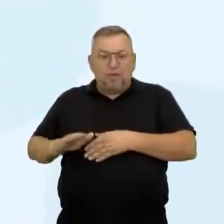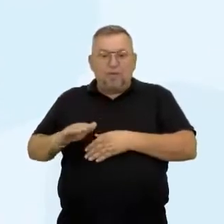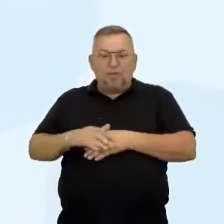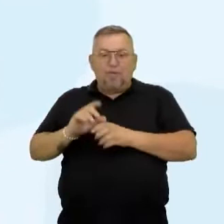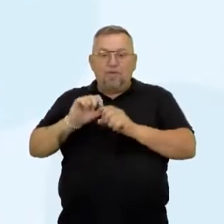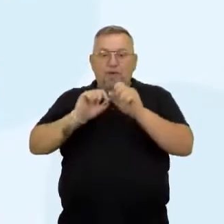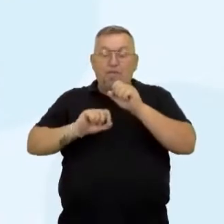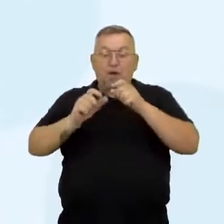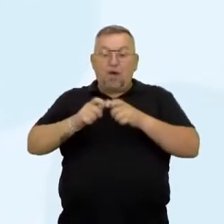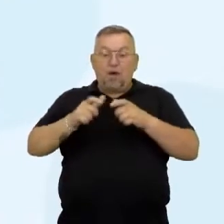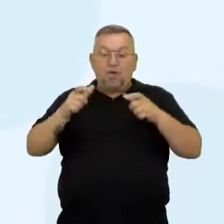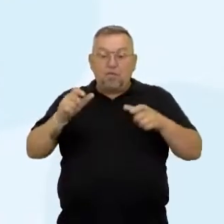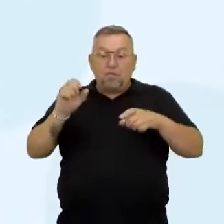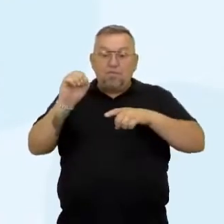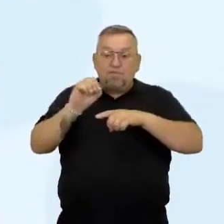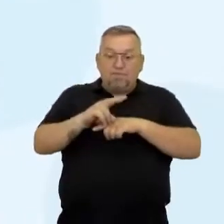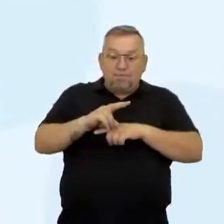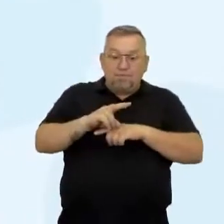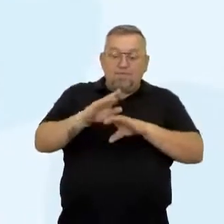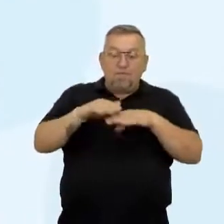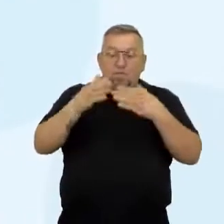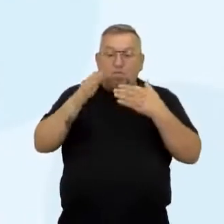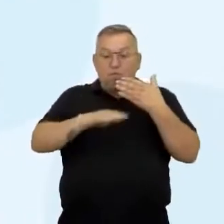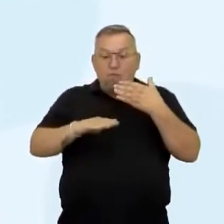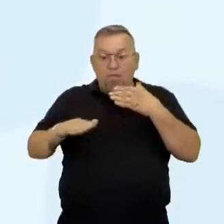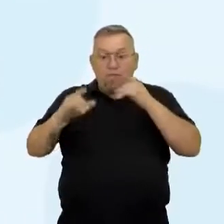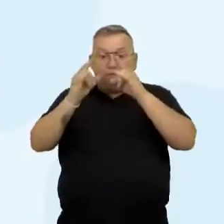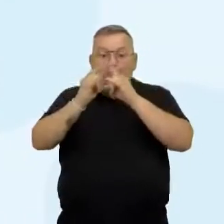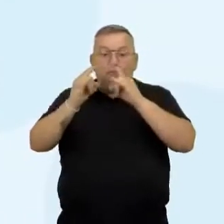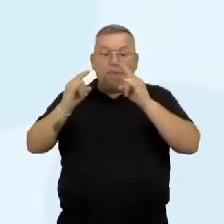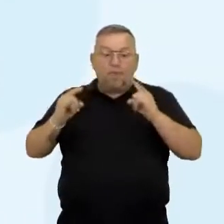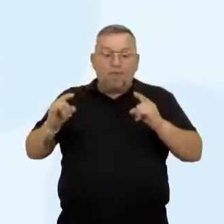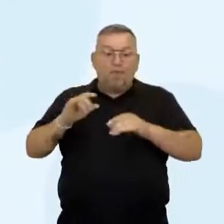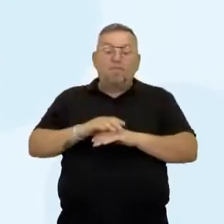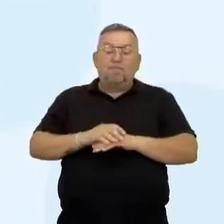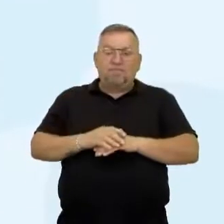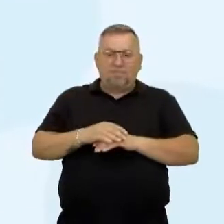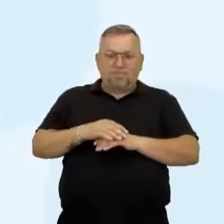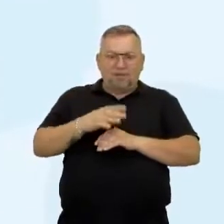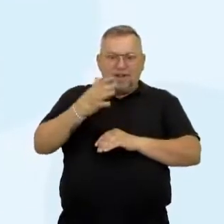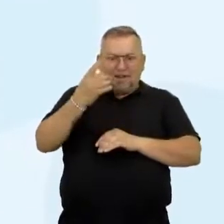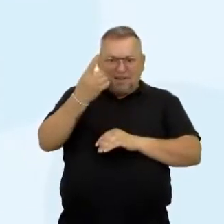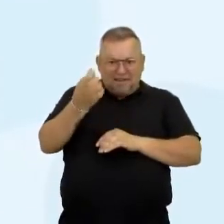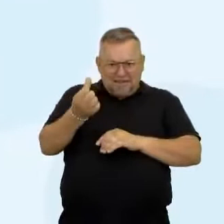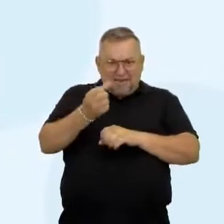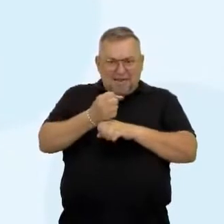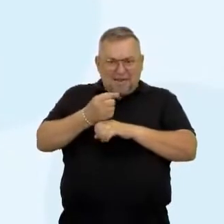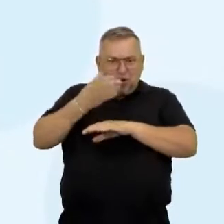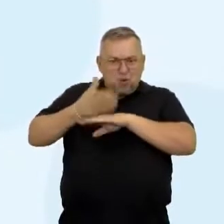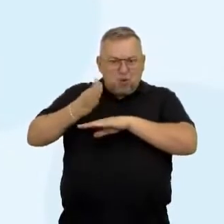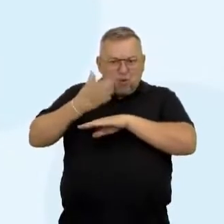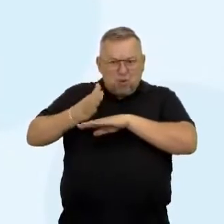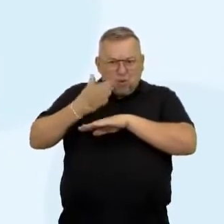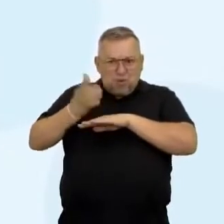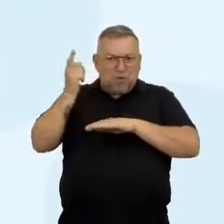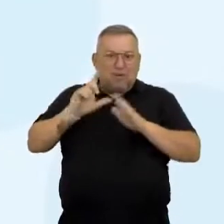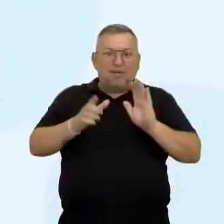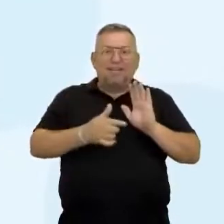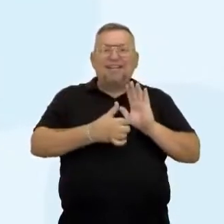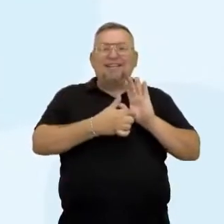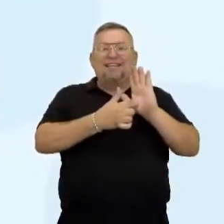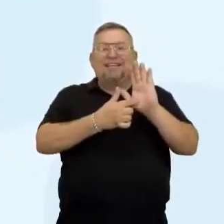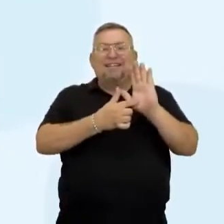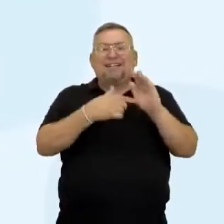o que faz com que a maioria ingresse criança no circo, né? Imagina 10, 16 anos de treinamento para poder finalmente se apresentar